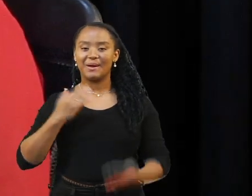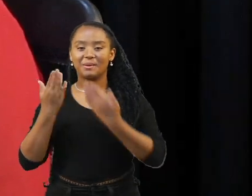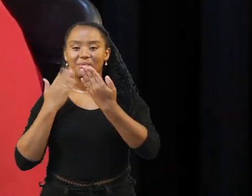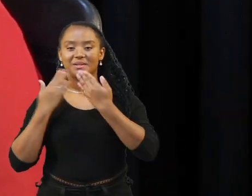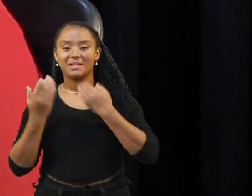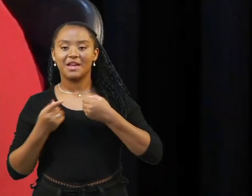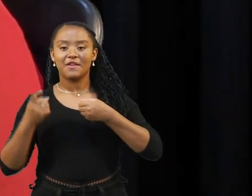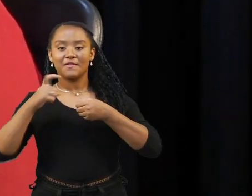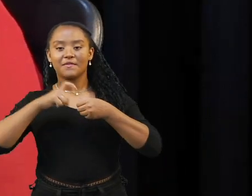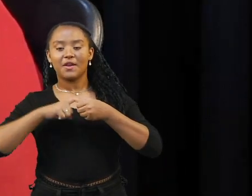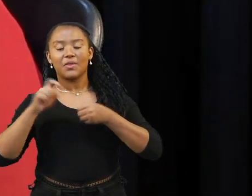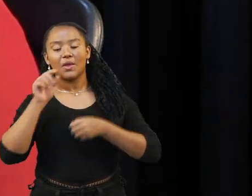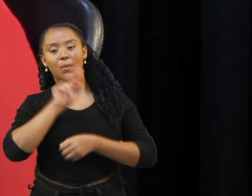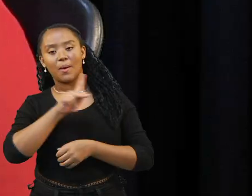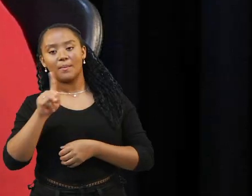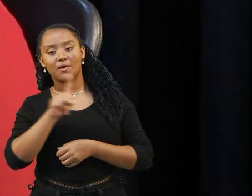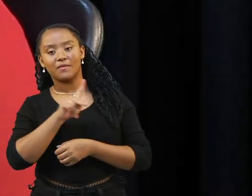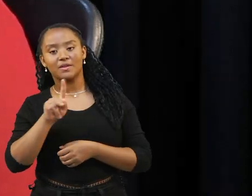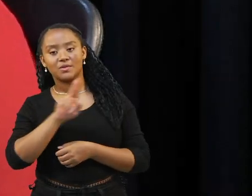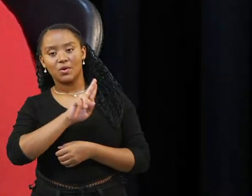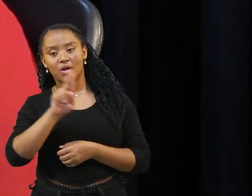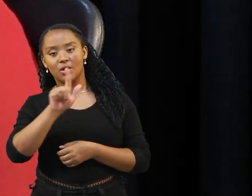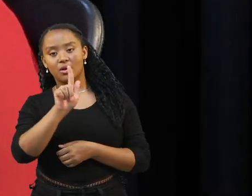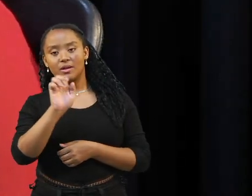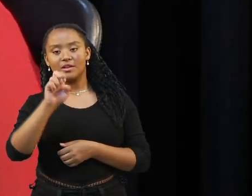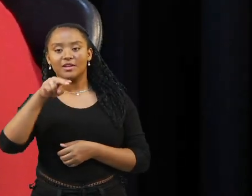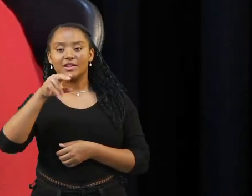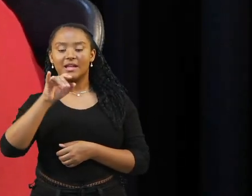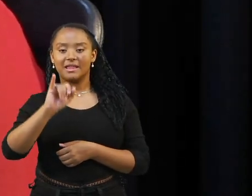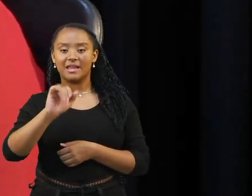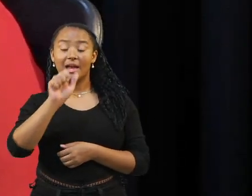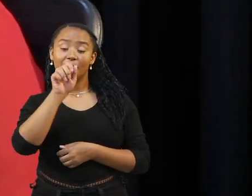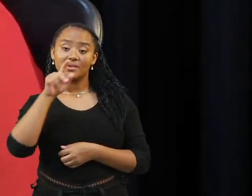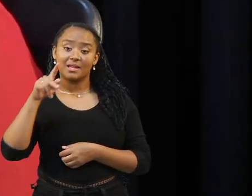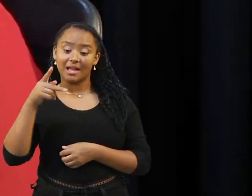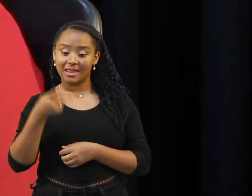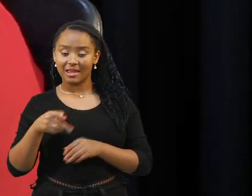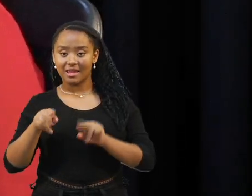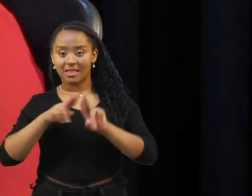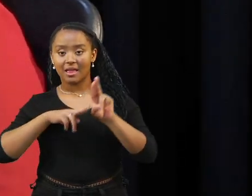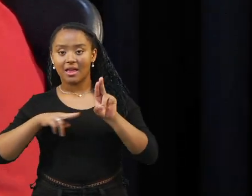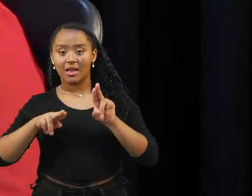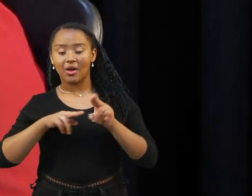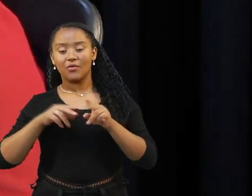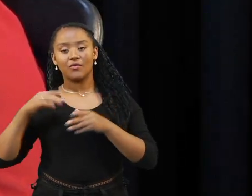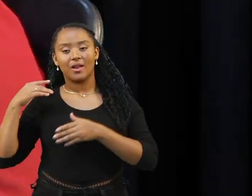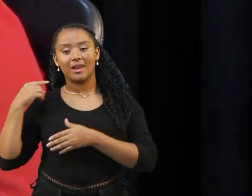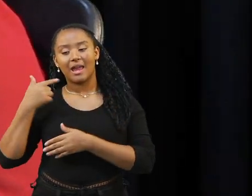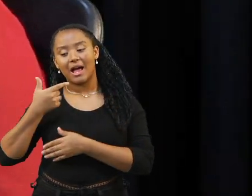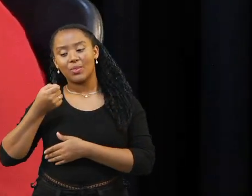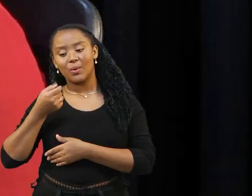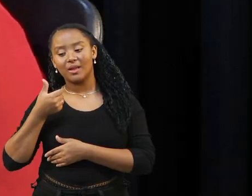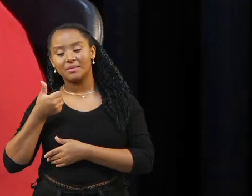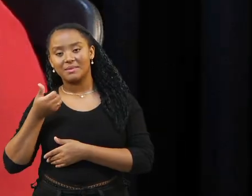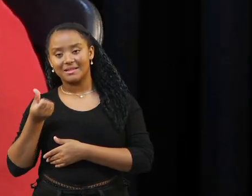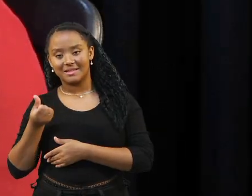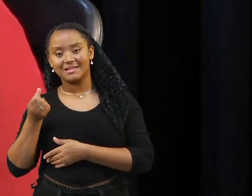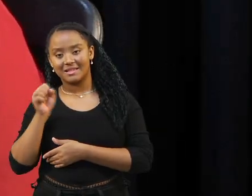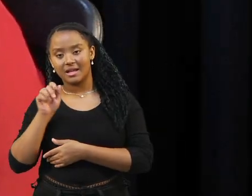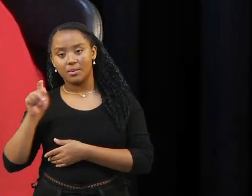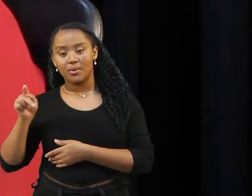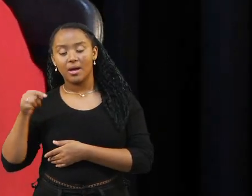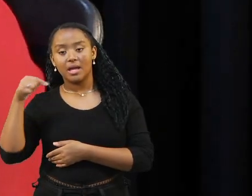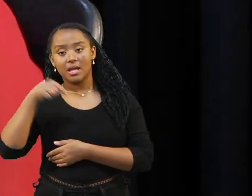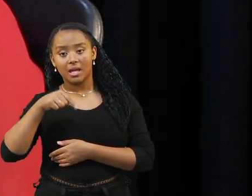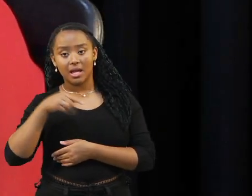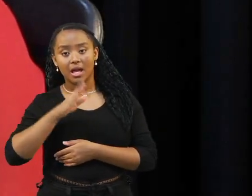Prosear volta com a professora Geni Costa, aposentada da Universidade Federal de Uberlândia desde 2016, e aqui